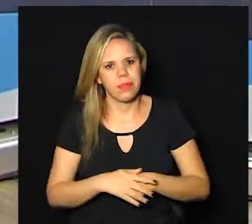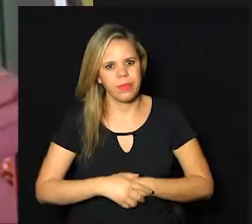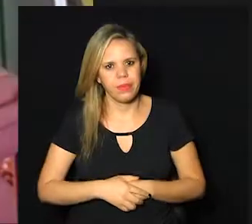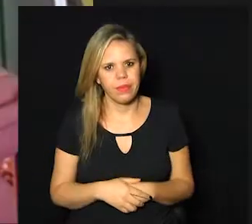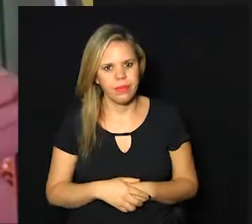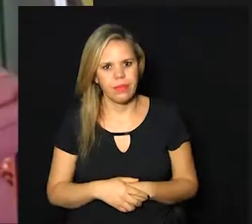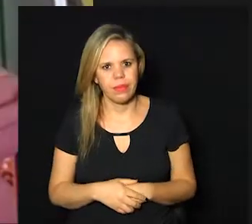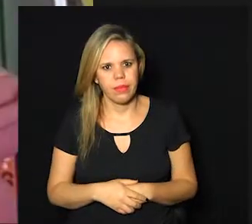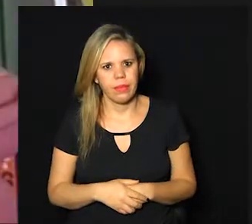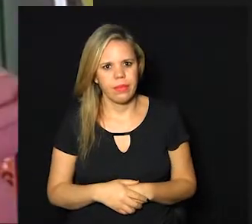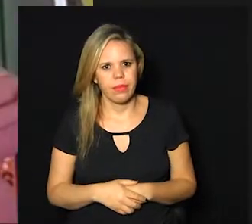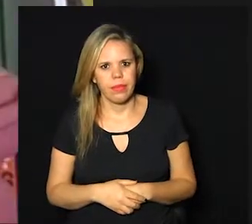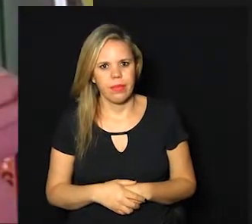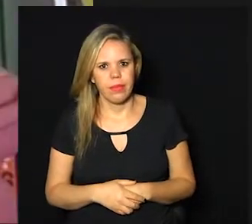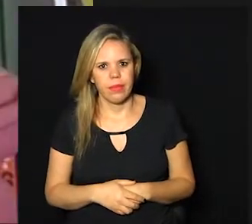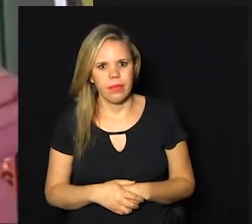Estela?